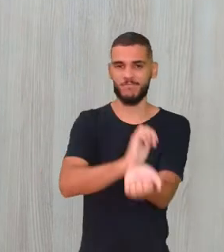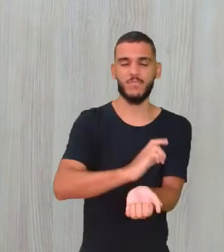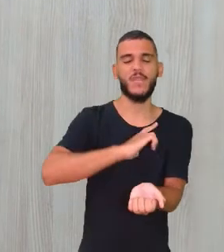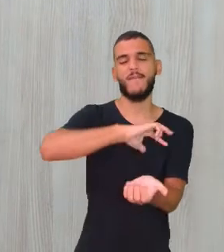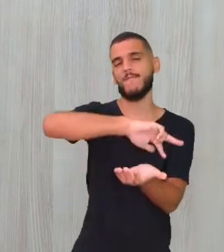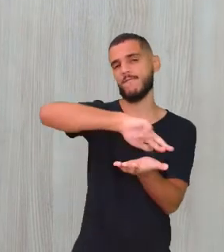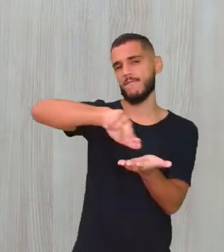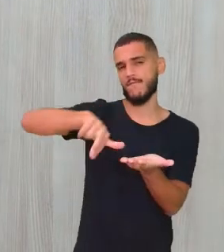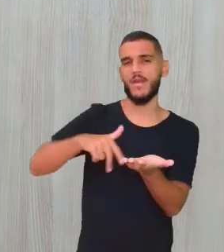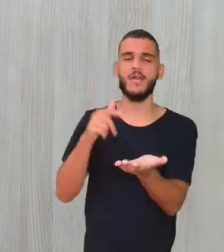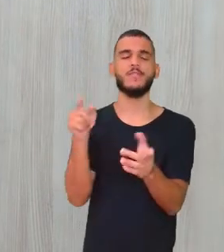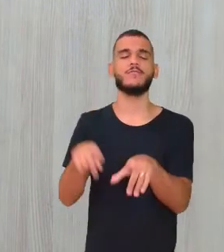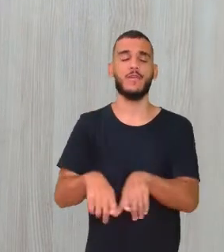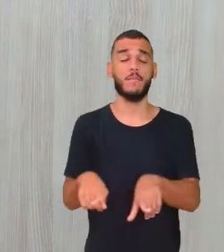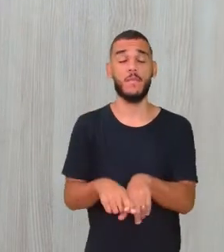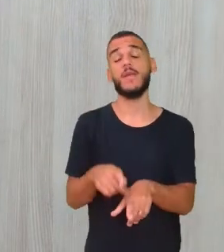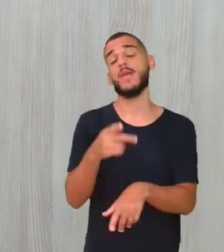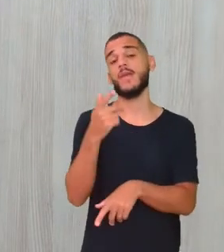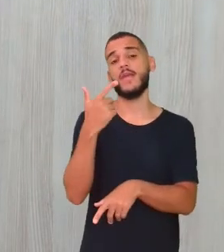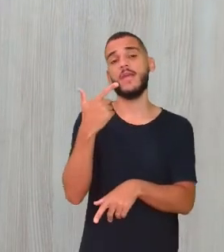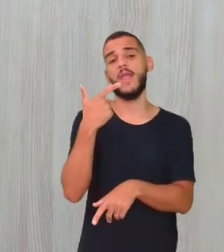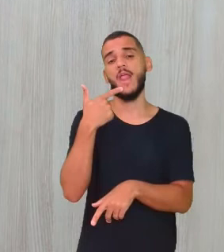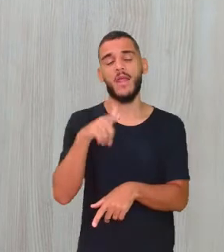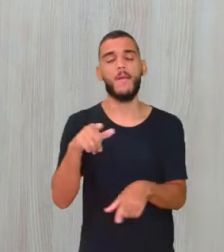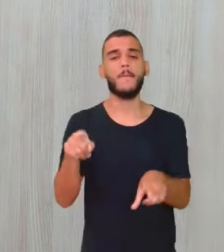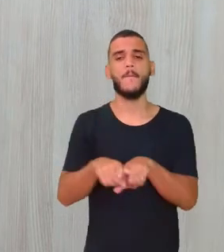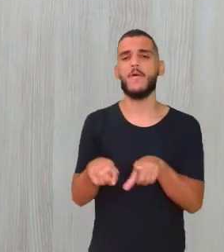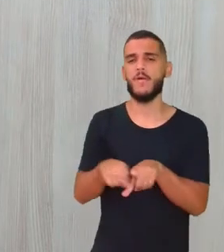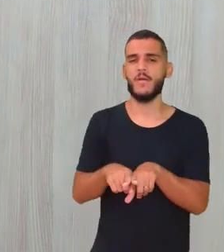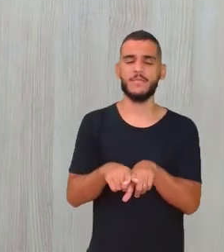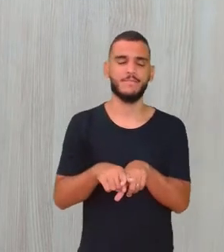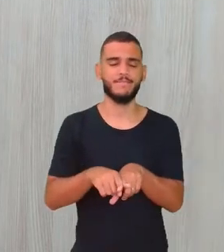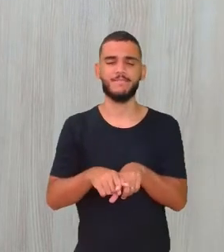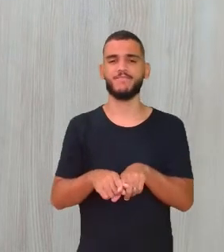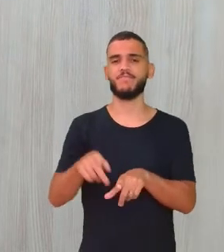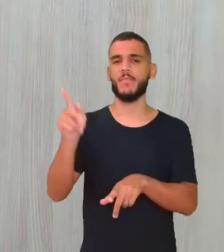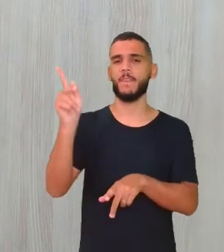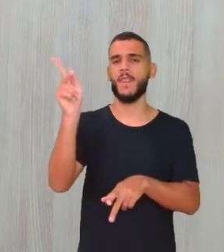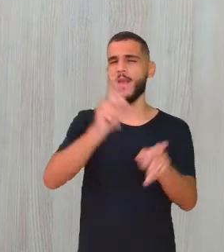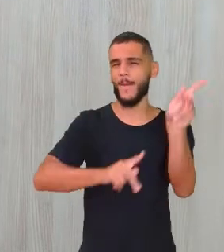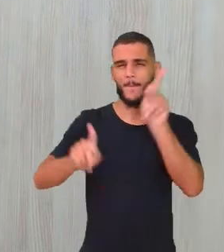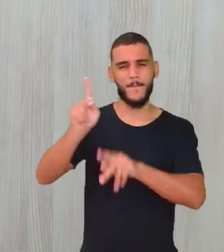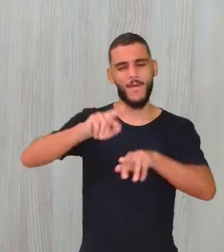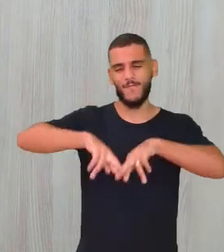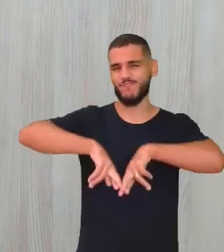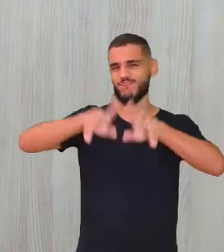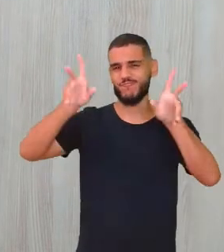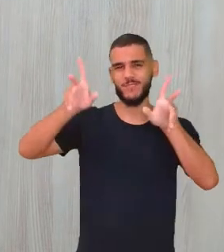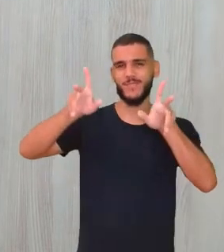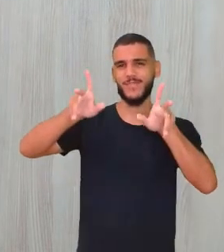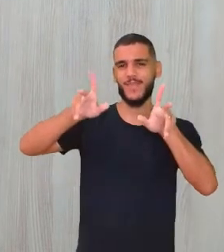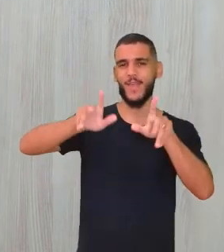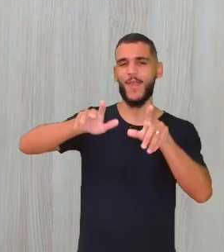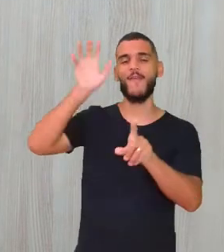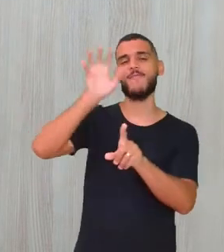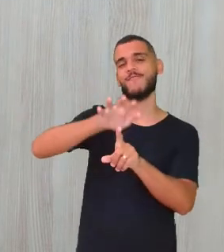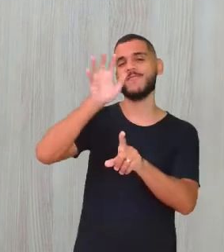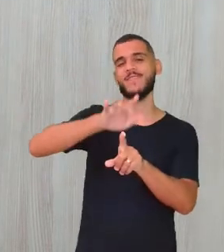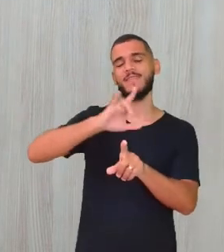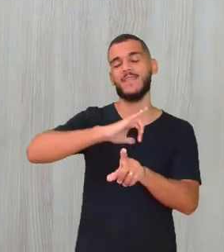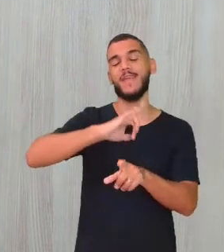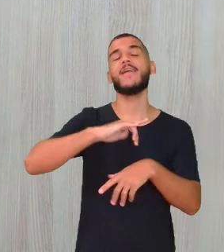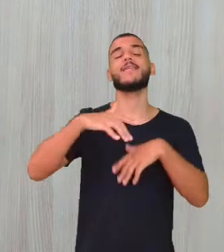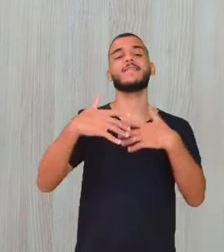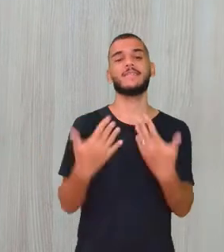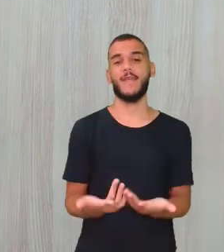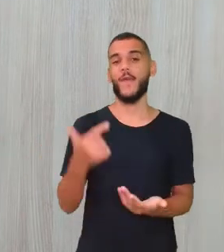variedade absurda de línguas, porque foram de povos diferentes. Então, realmente, o português brasileiro, ele é uma